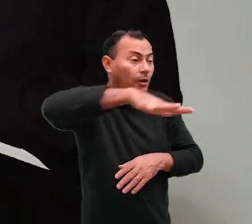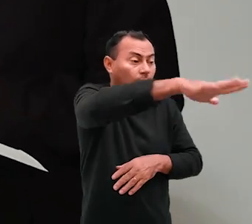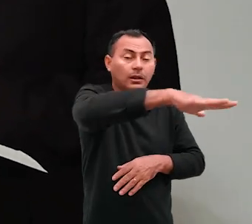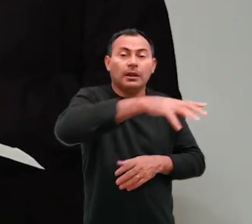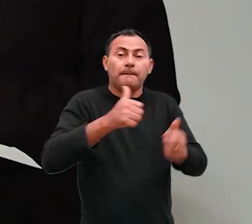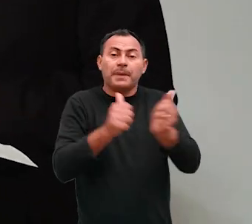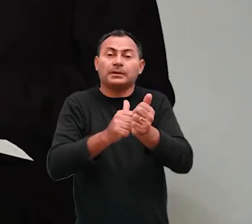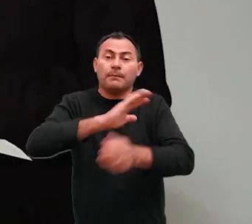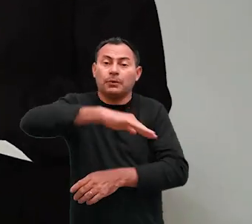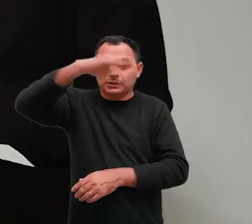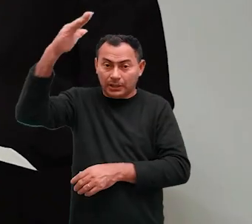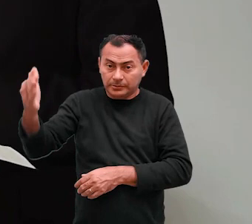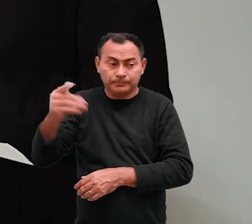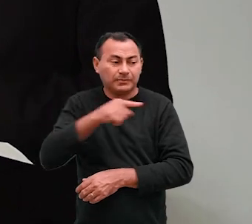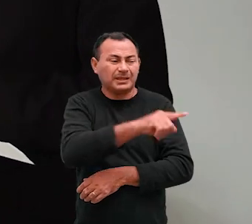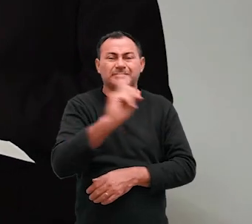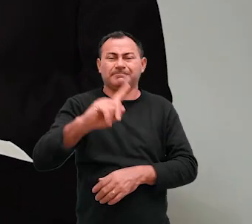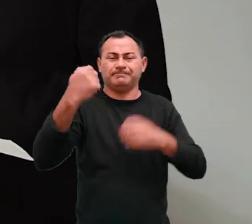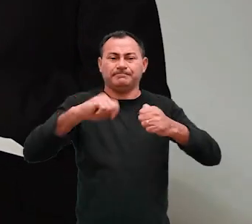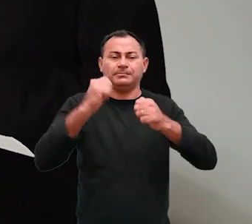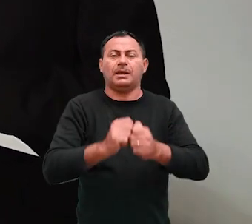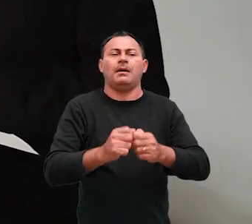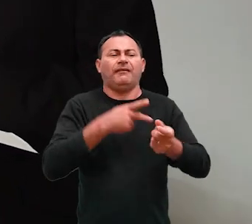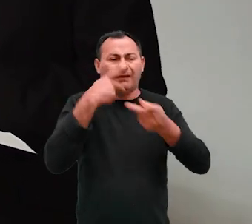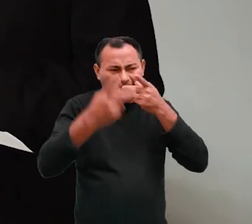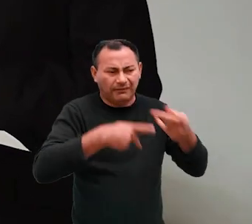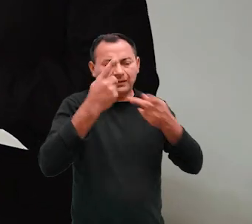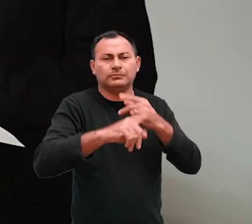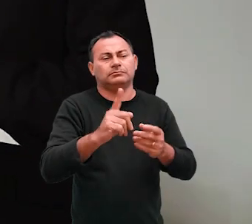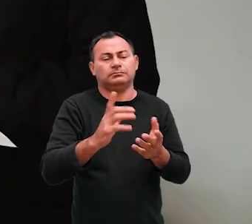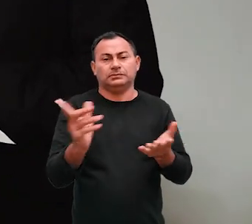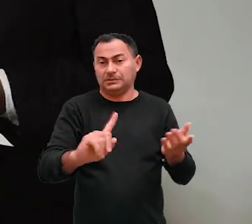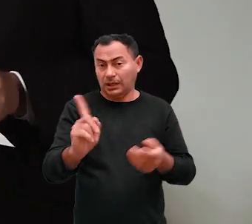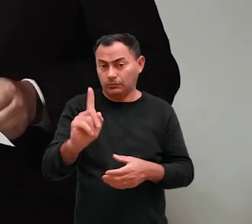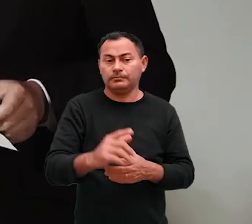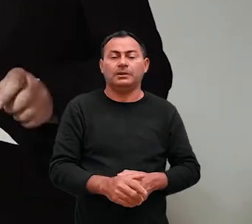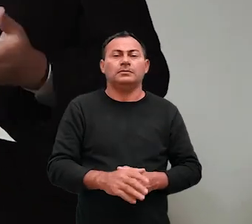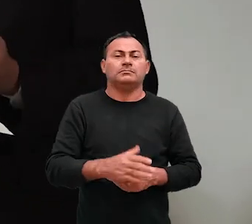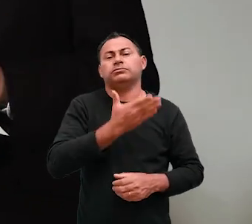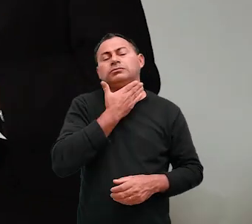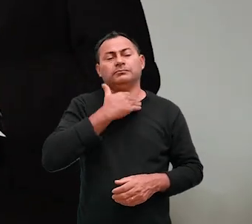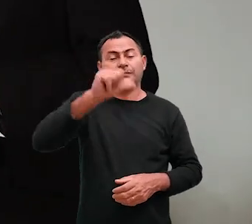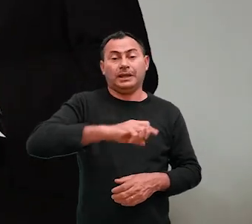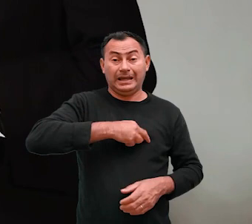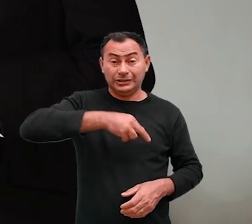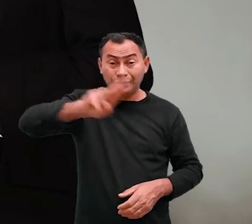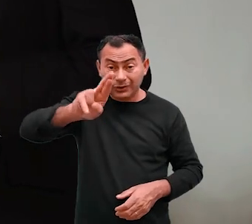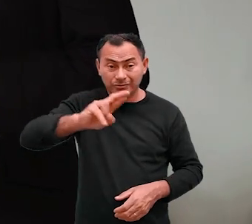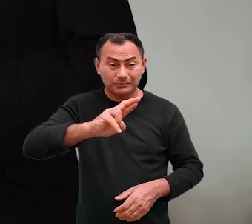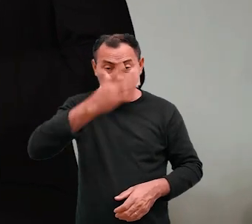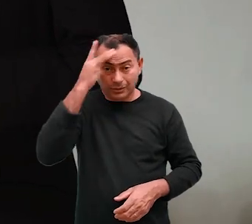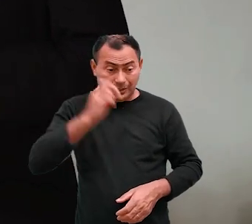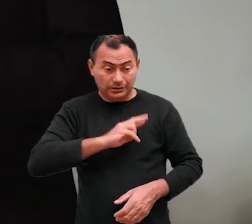embaixo, no sopé da montanha? Eles não precisam de blá blá blá religioso. Papo furado religioso não vai resolver